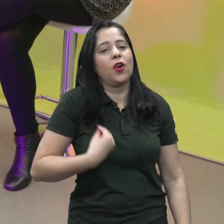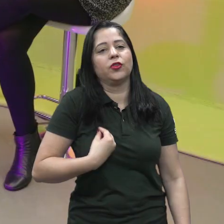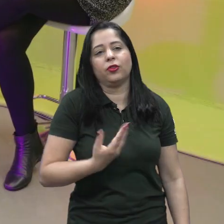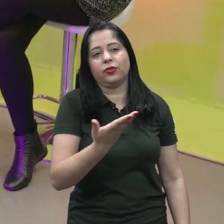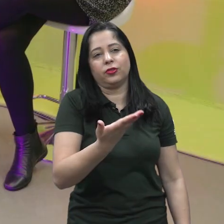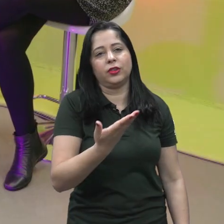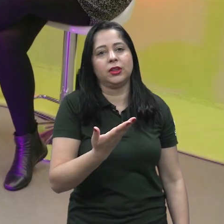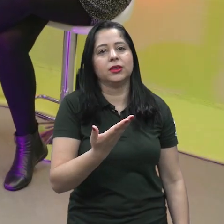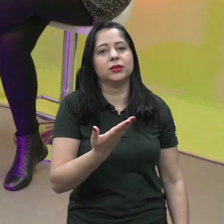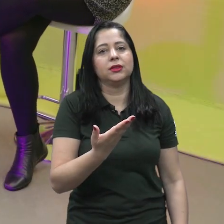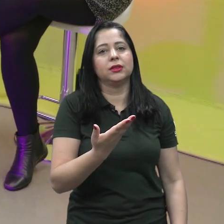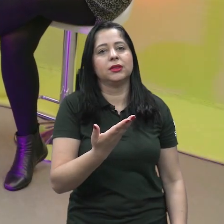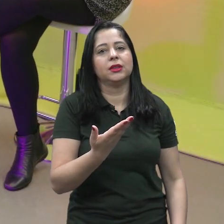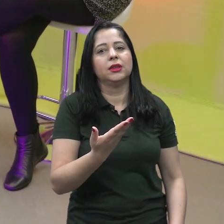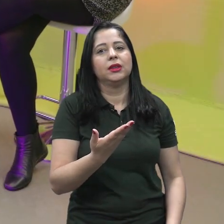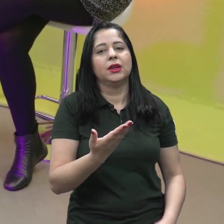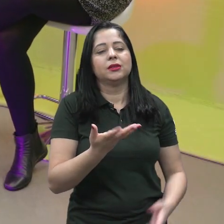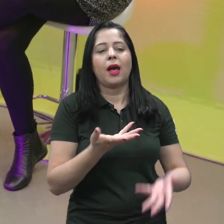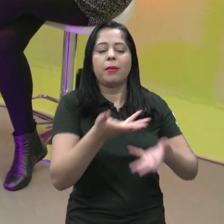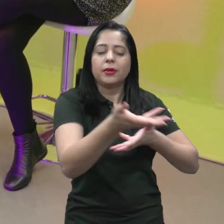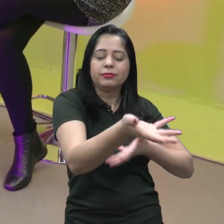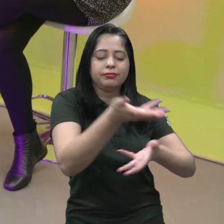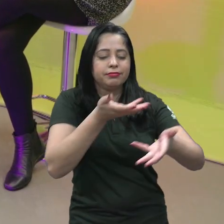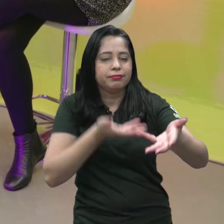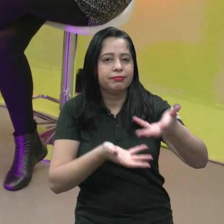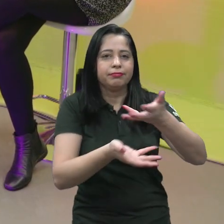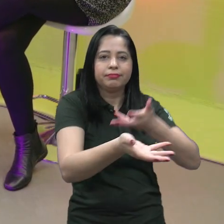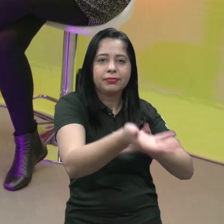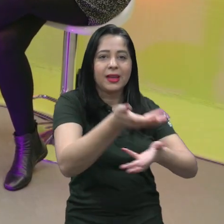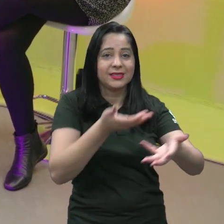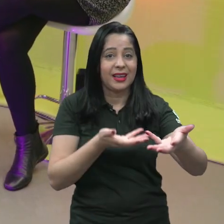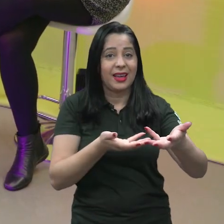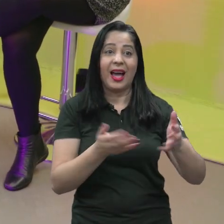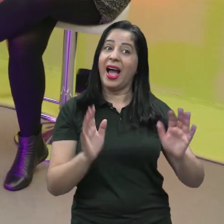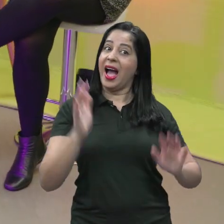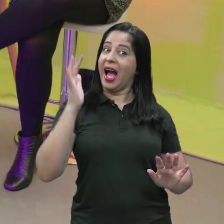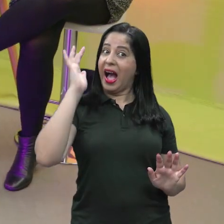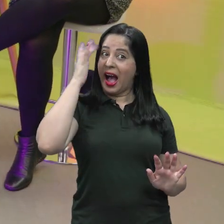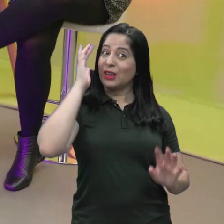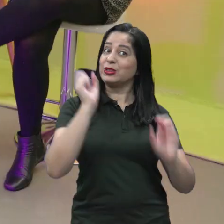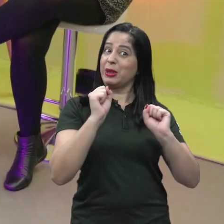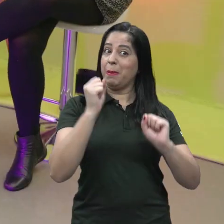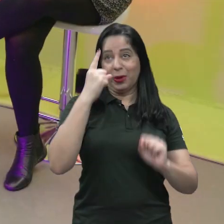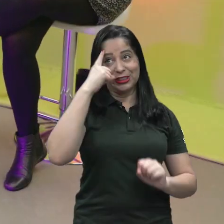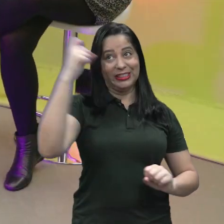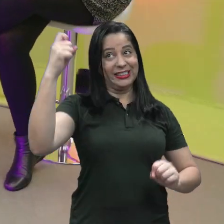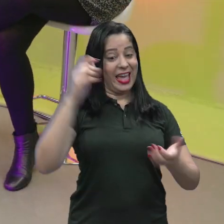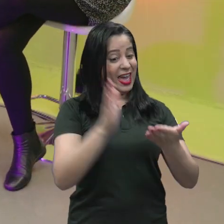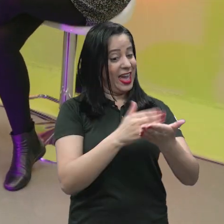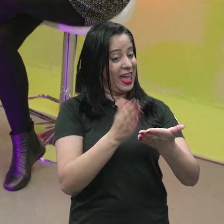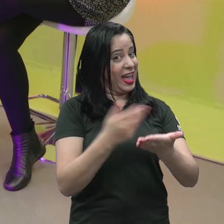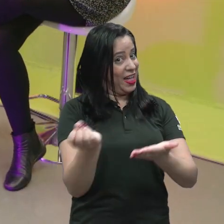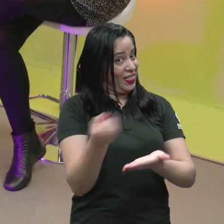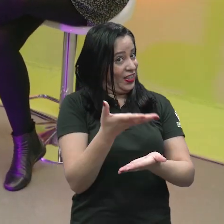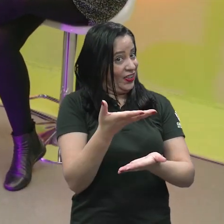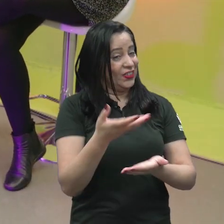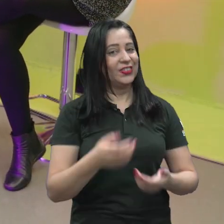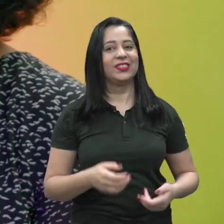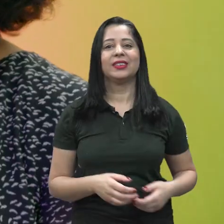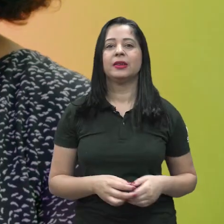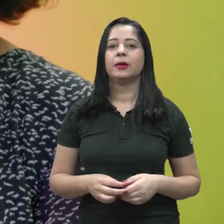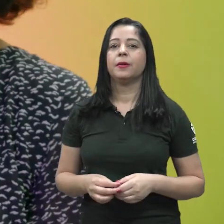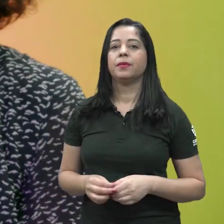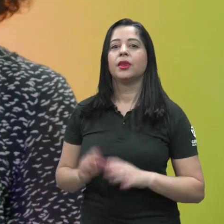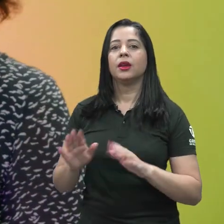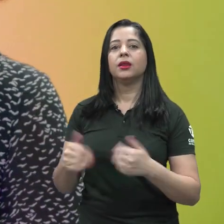você, né, saber desses relatos, dessas trocas, né? Talvez até fazer um outro livro, né? Porque a Maria quer fazer já outro. Eu acho